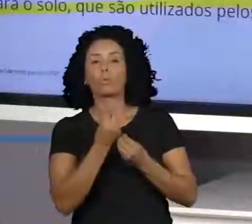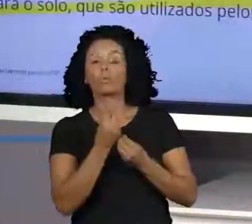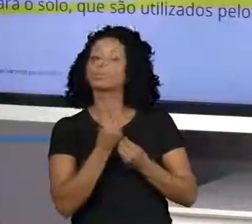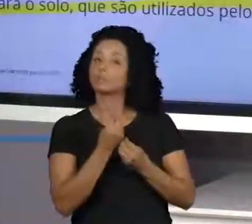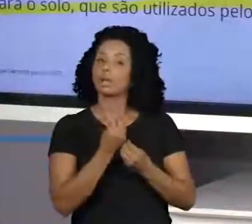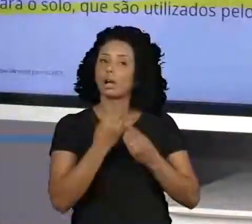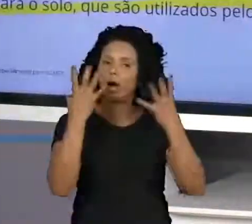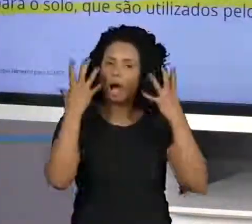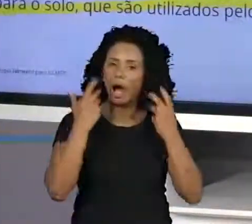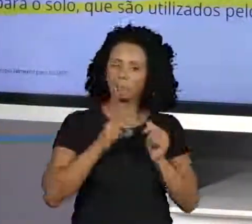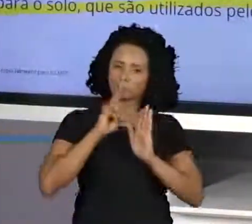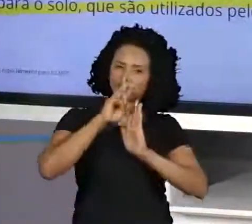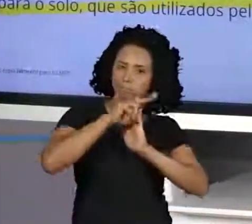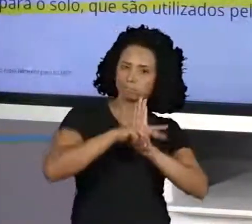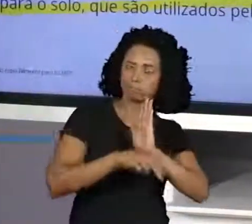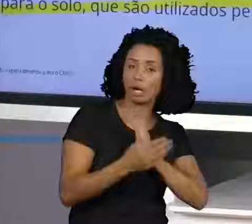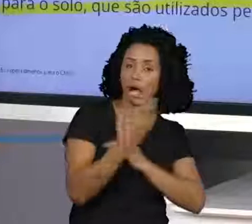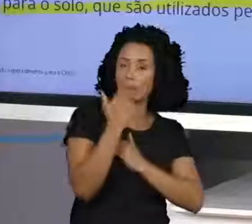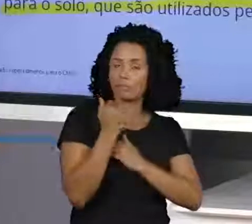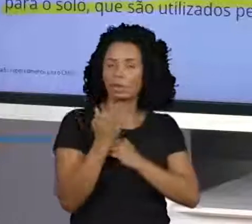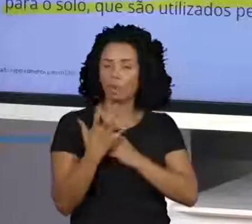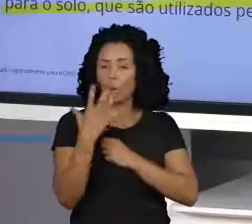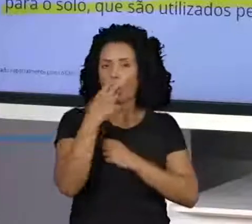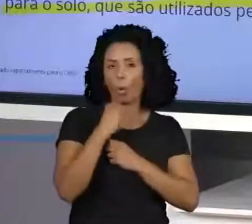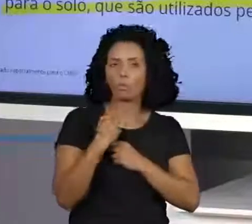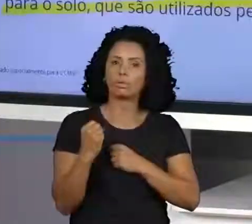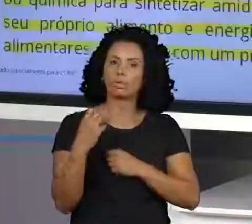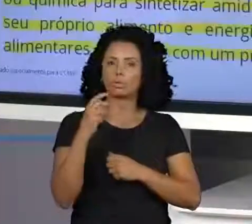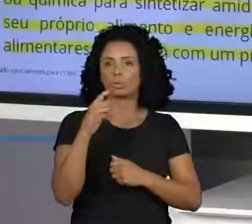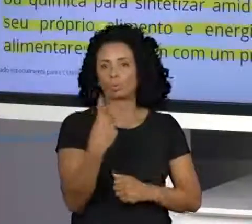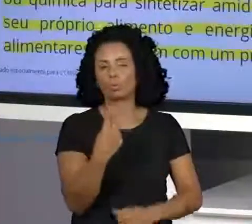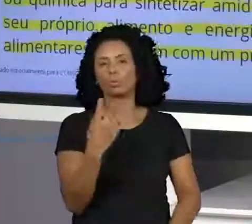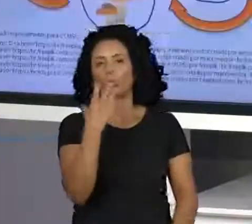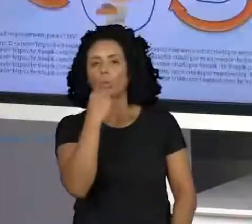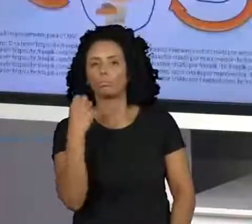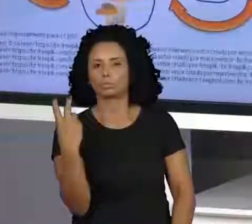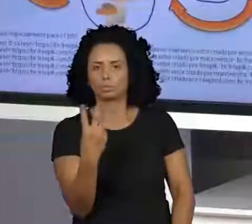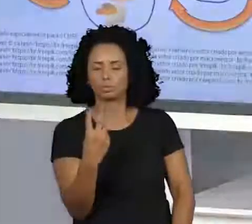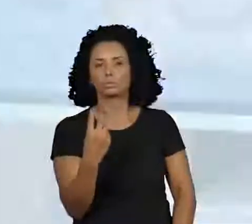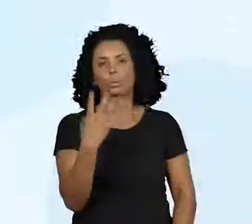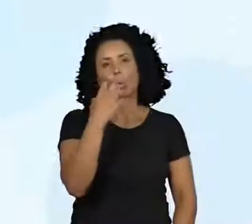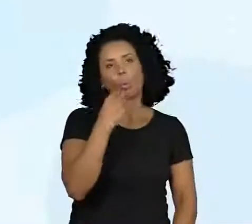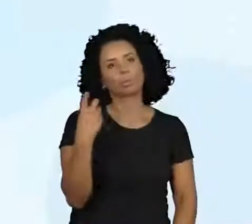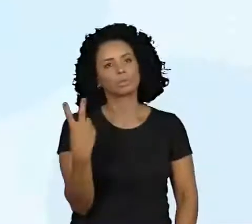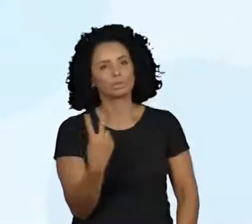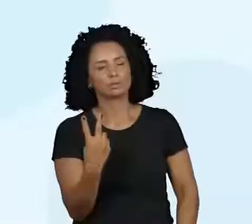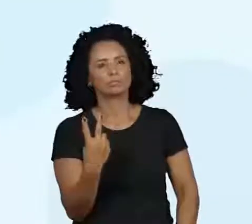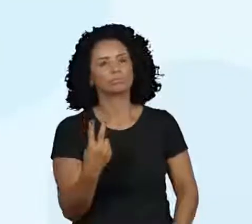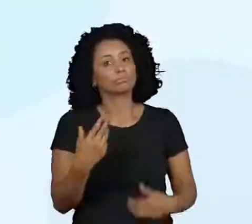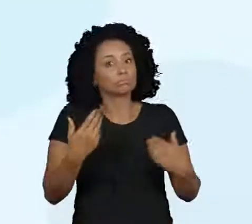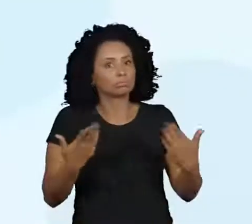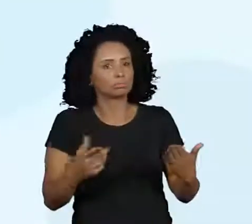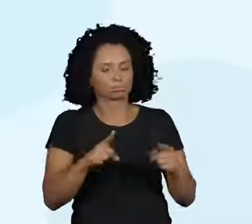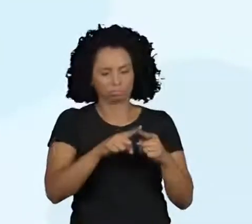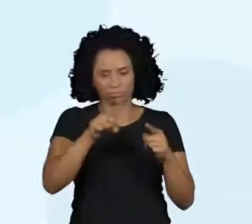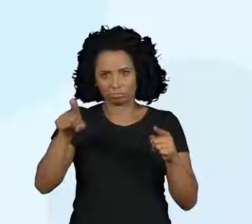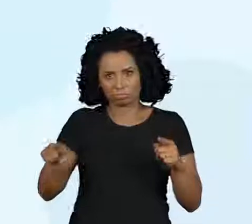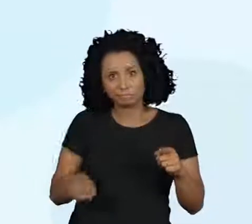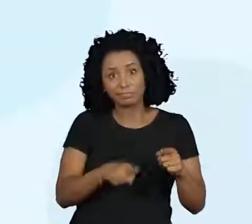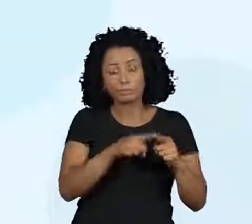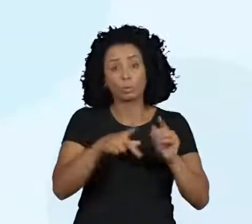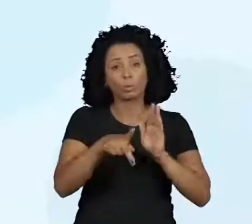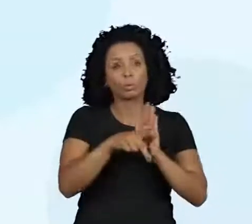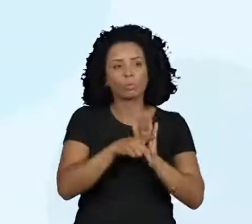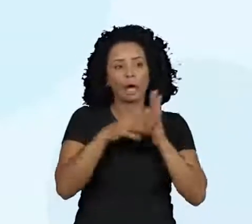dos seres vivos, tá? Então, vamos voltar lá naquela cadeia alimentar que a gente viu primeiro. A gente tem aqui uma cadeia